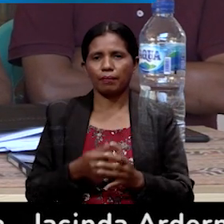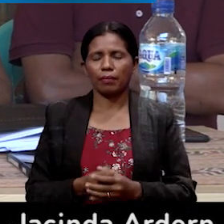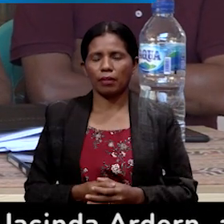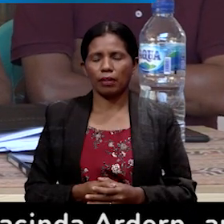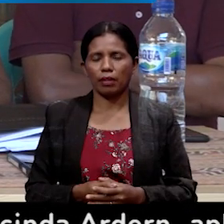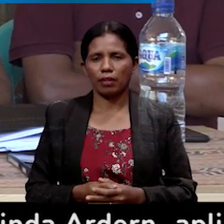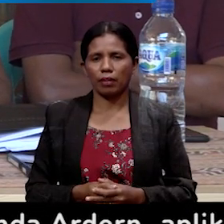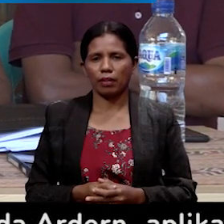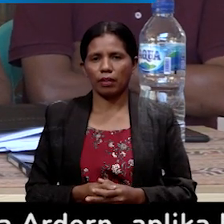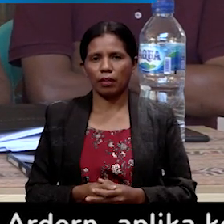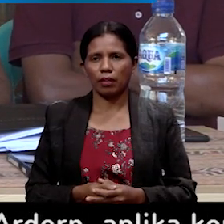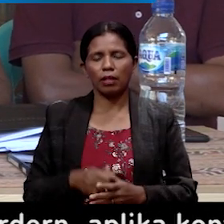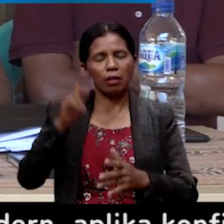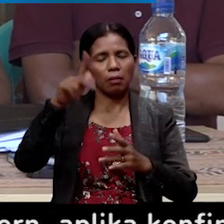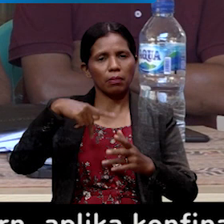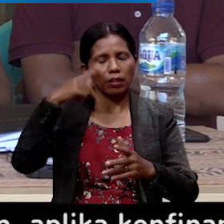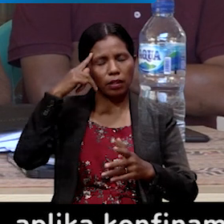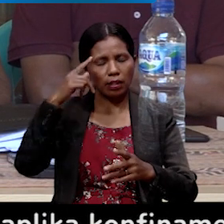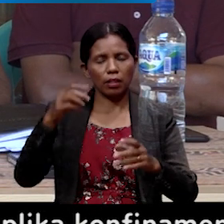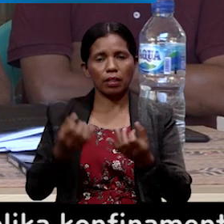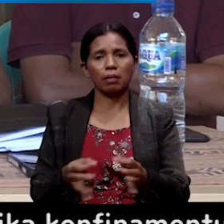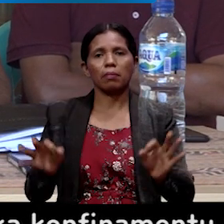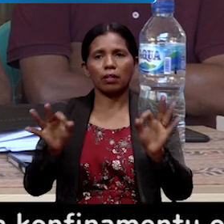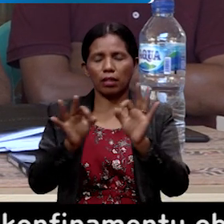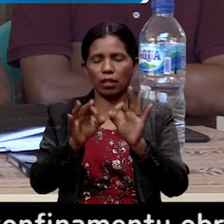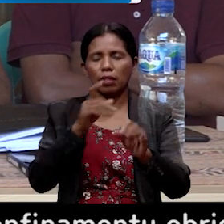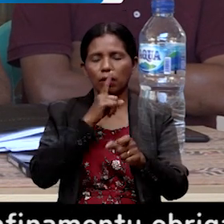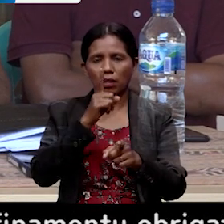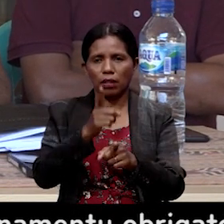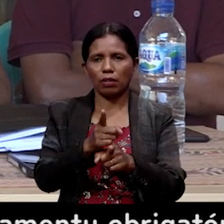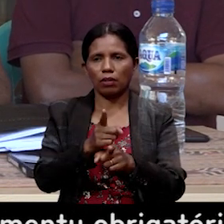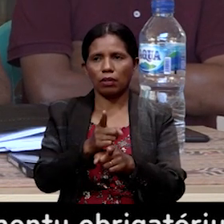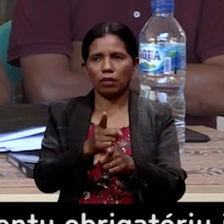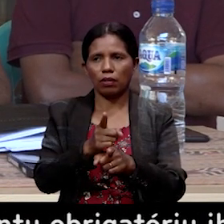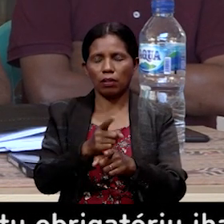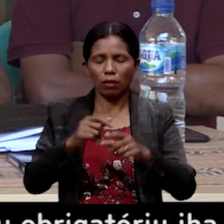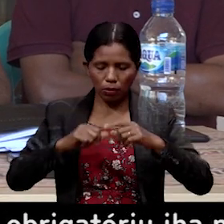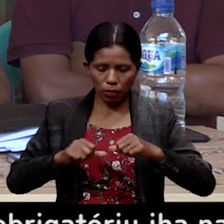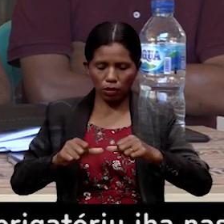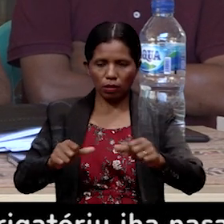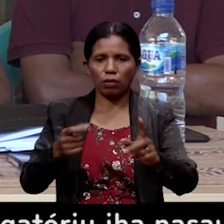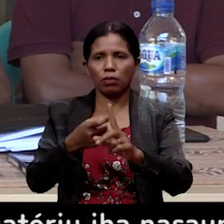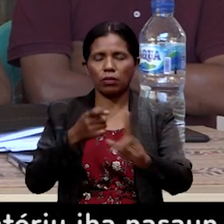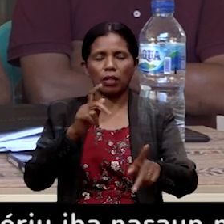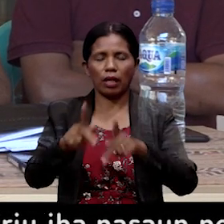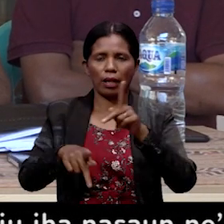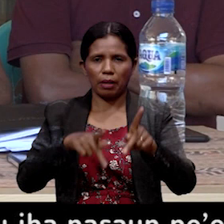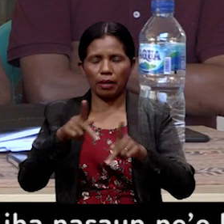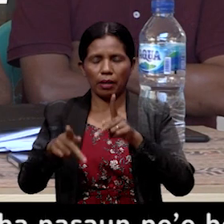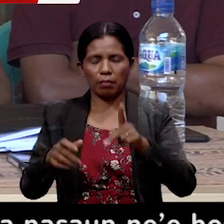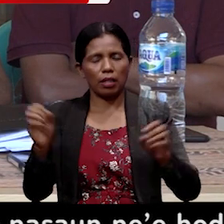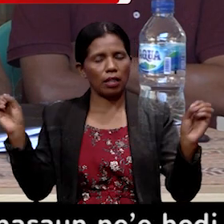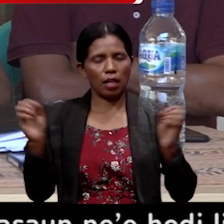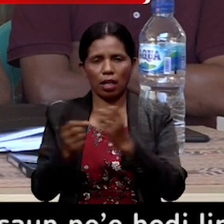consciência cata política ne, importante teves, a tuita labele, continua russi, baema Sira Nebe, lá